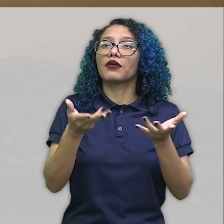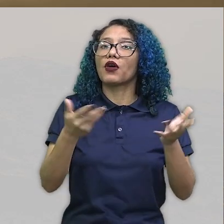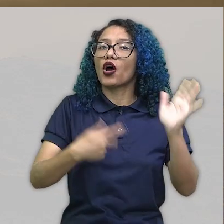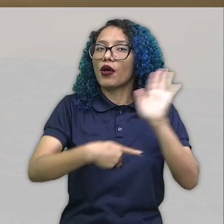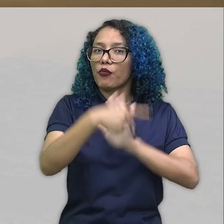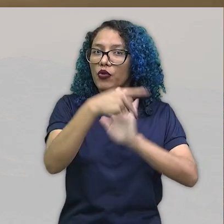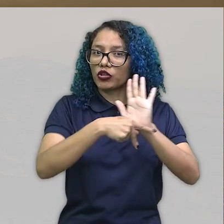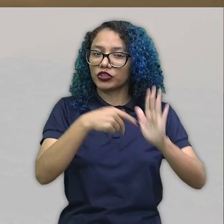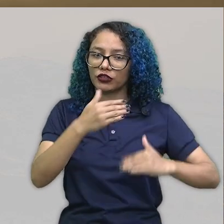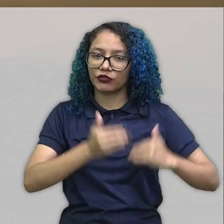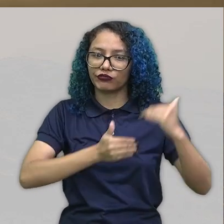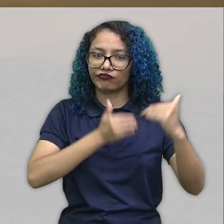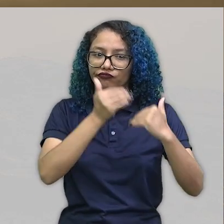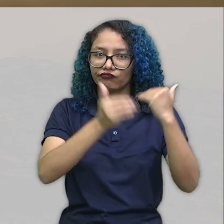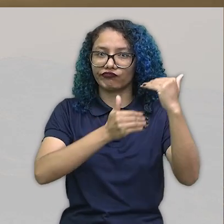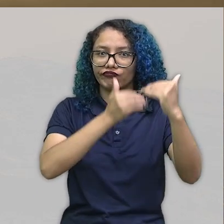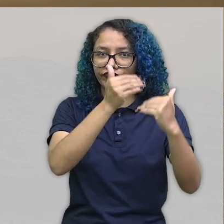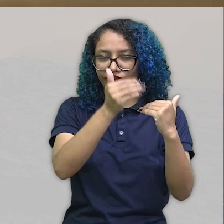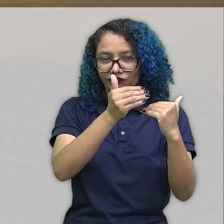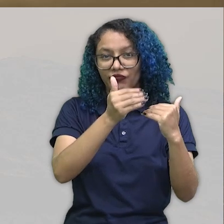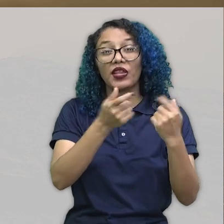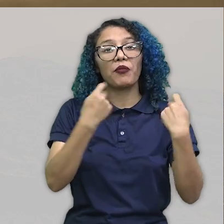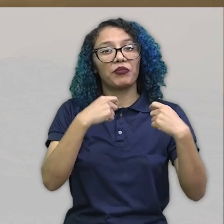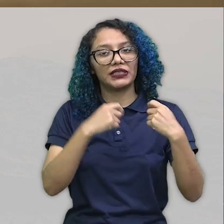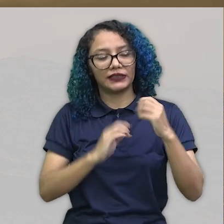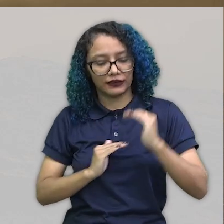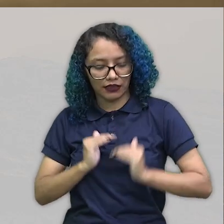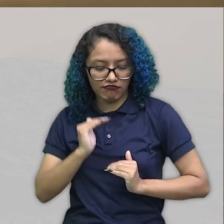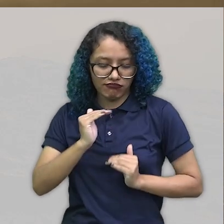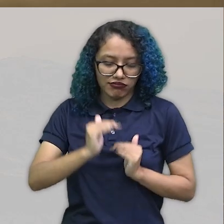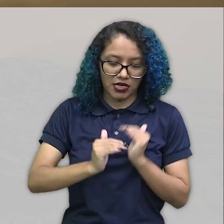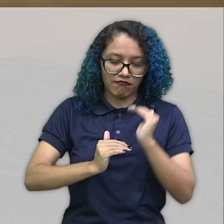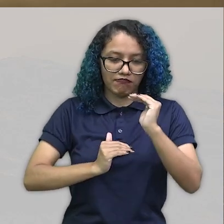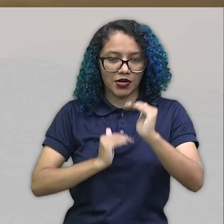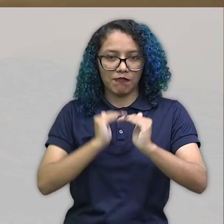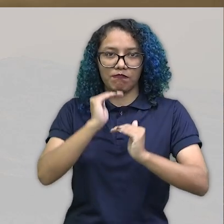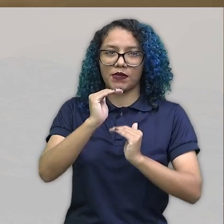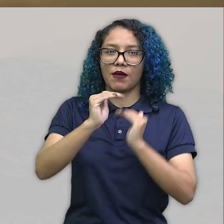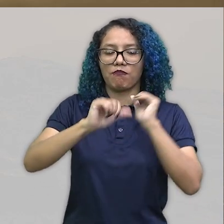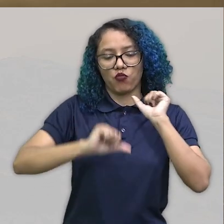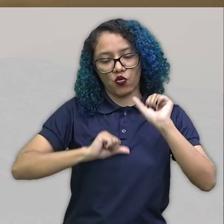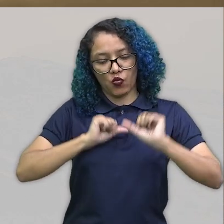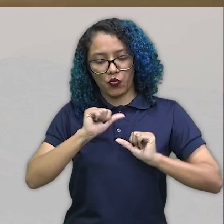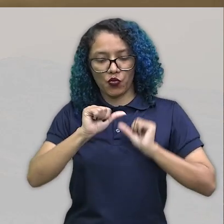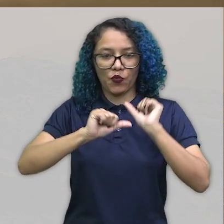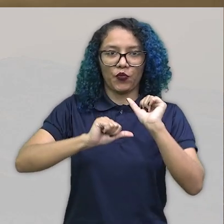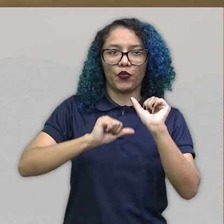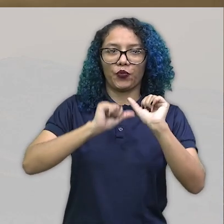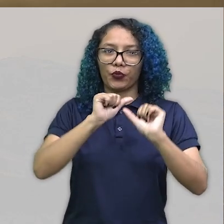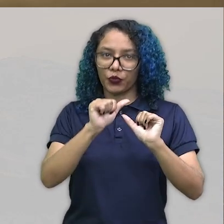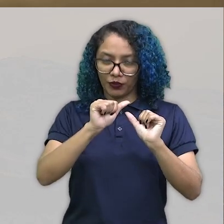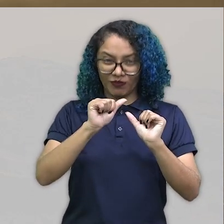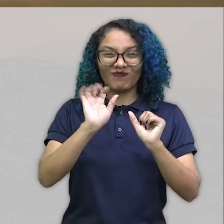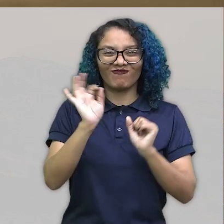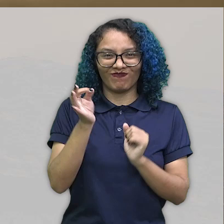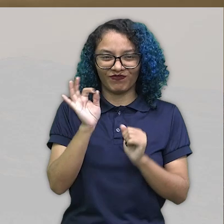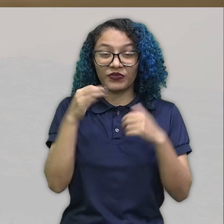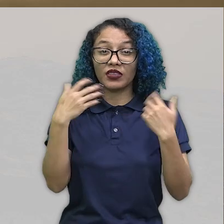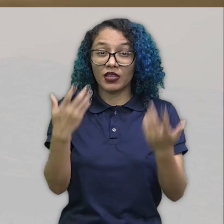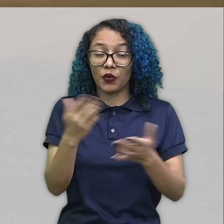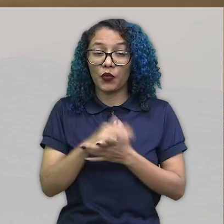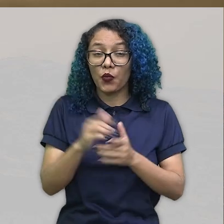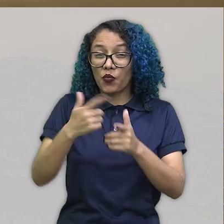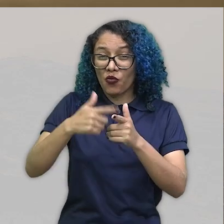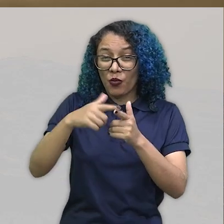existência, né? Eu tenho que me construir. Perfeito, então? Então, olha só, gente, um problema